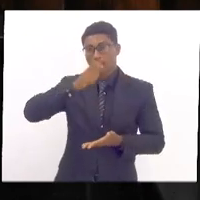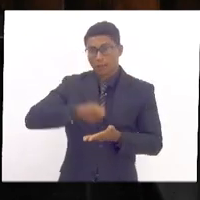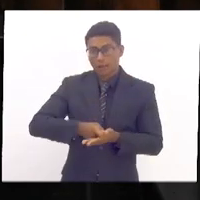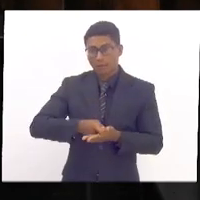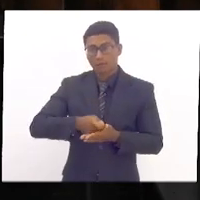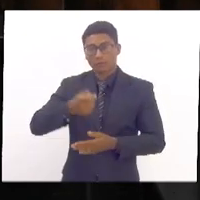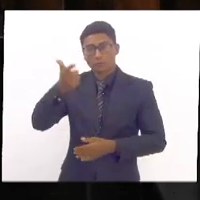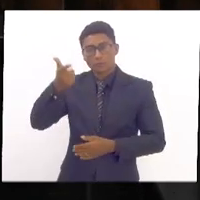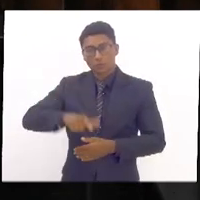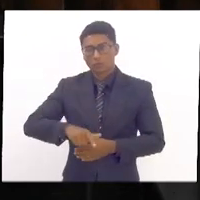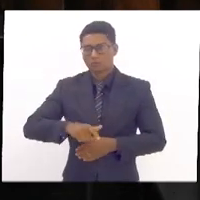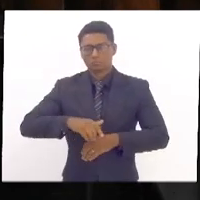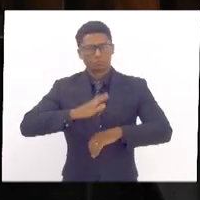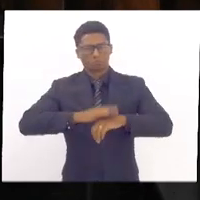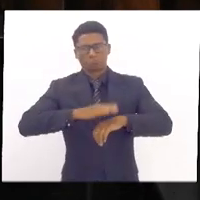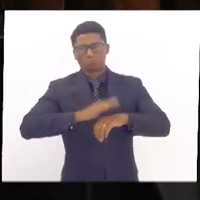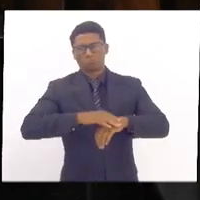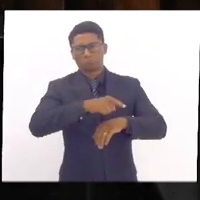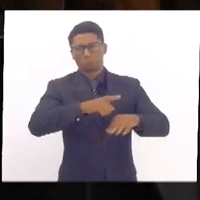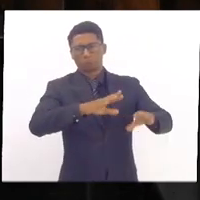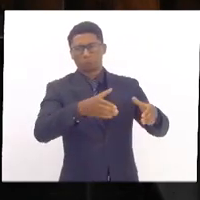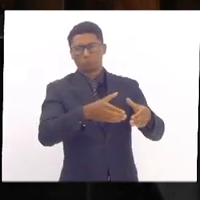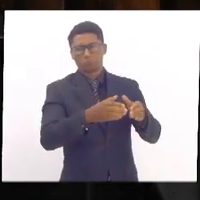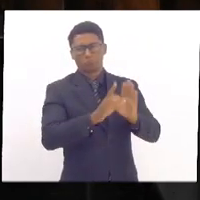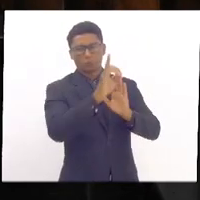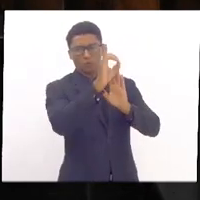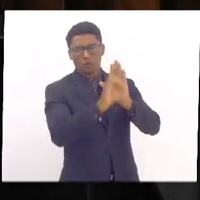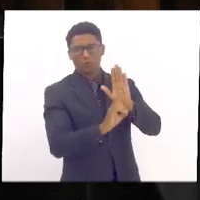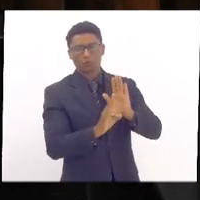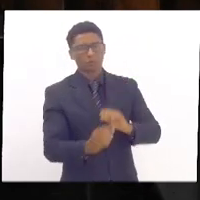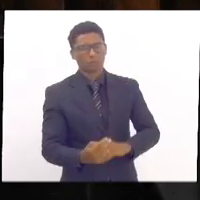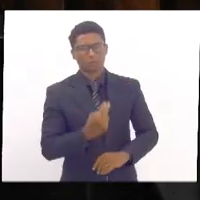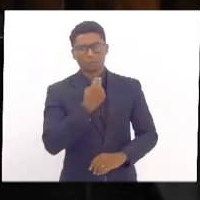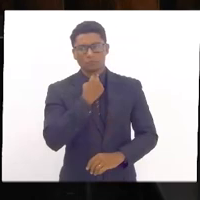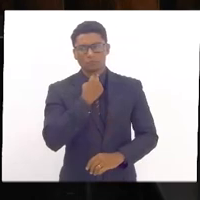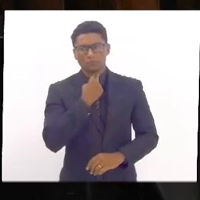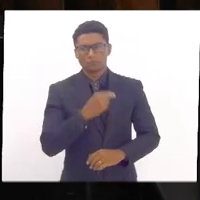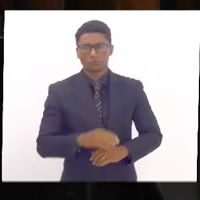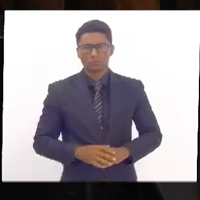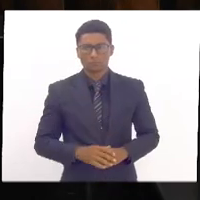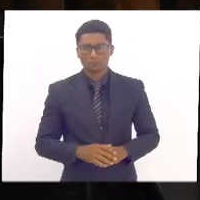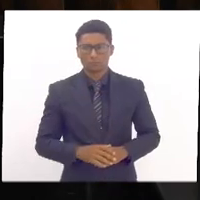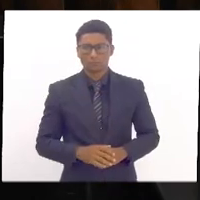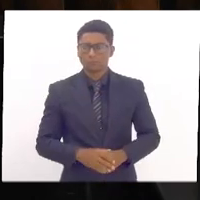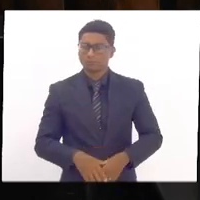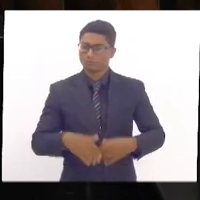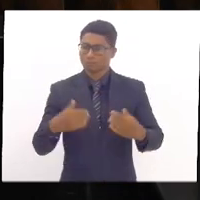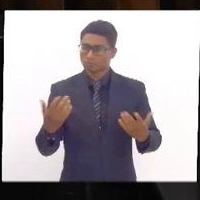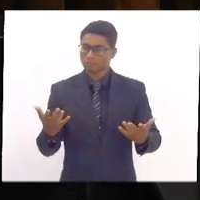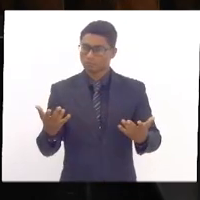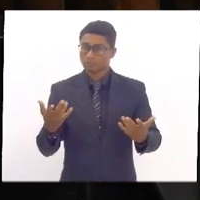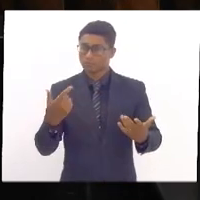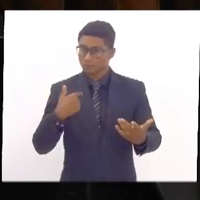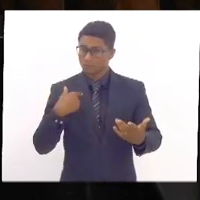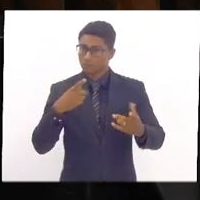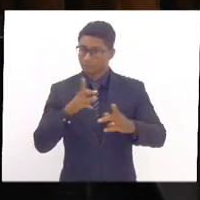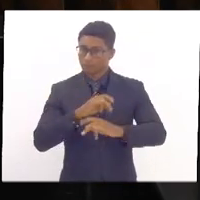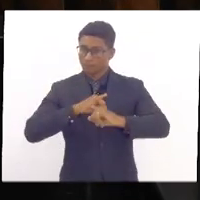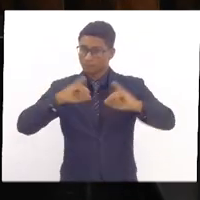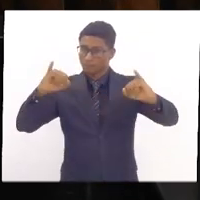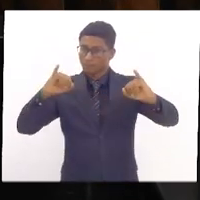o talante da mesa, porque a gente tem que ter conhecimento pleno disso. Então, chamando a atenção sobre essa